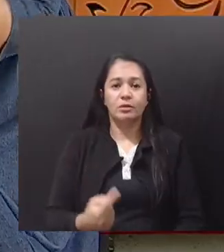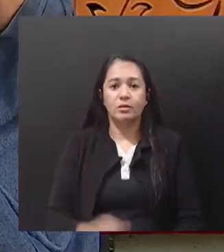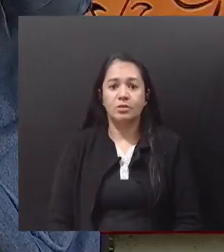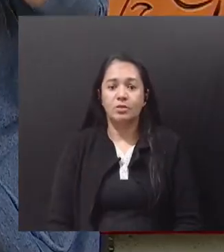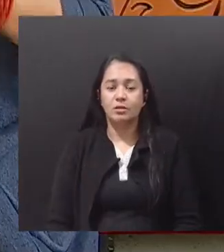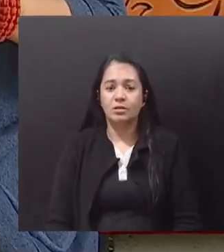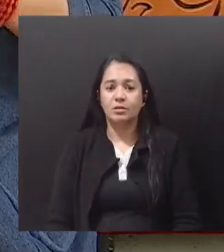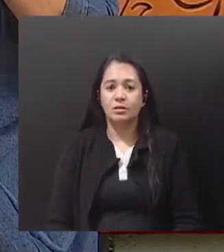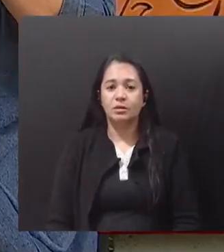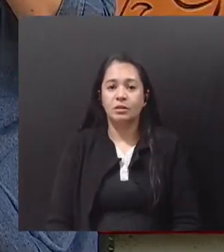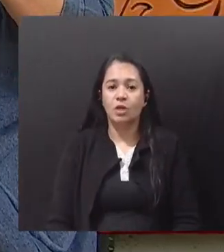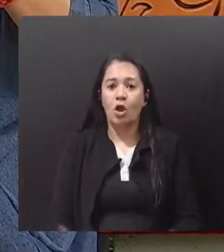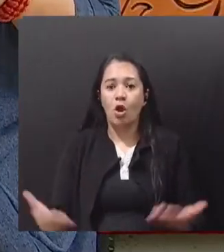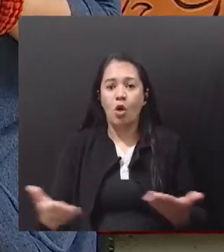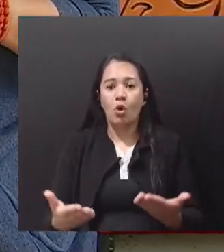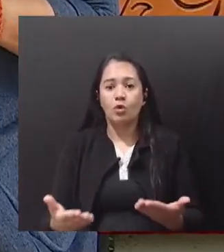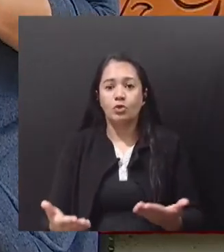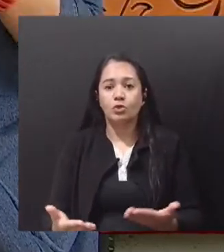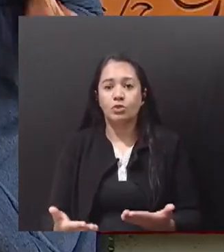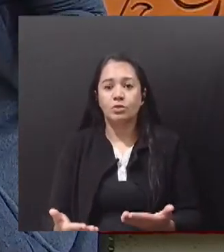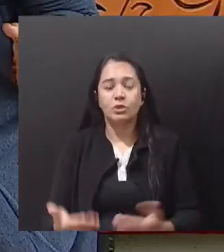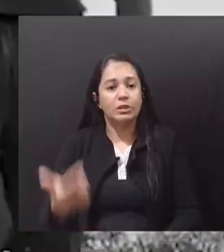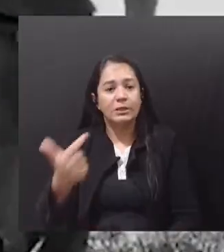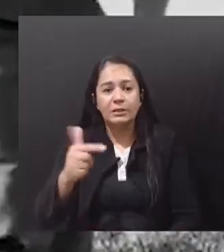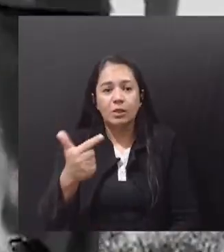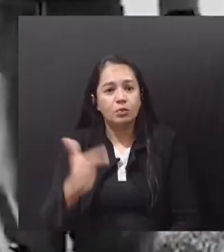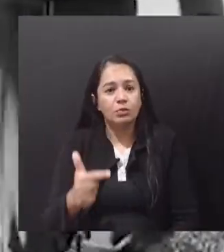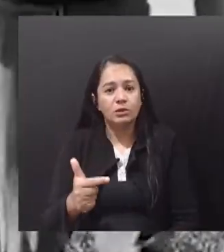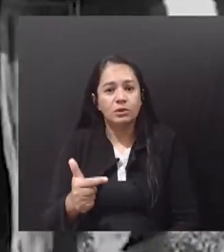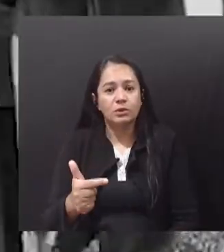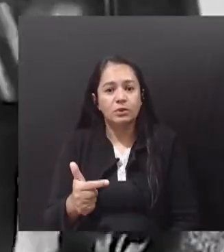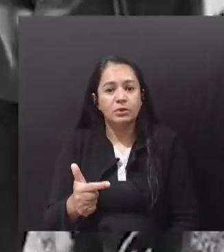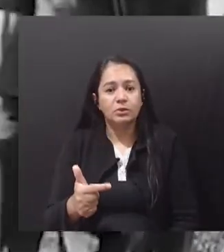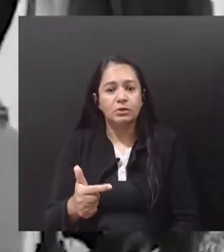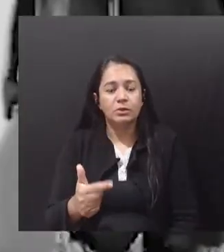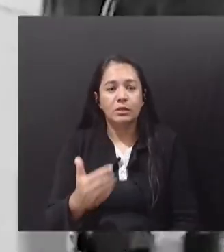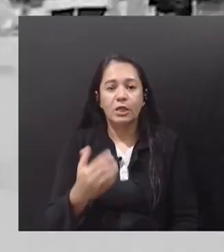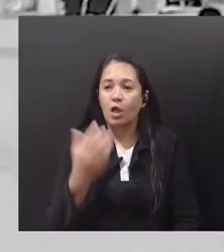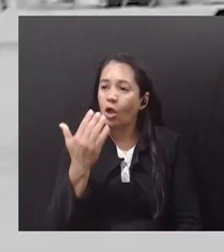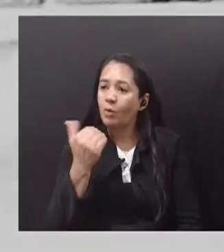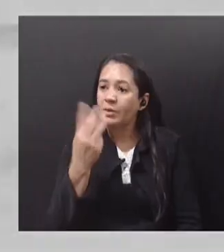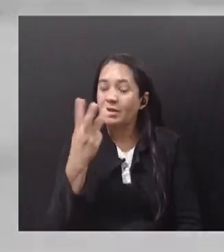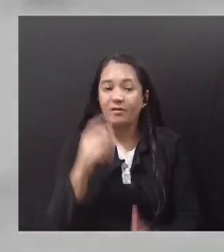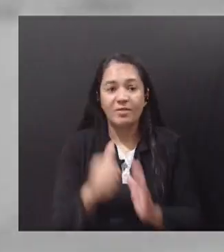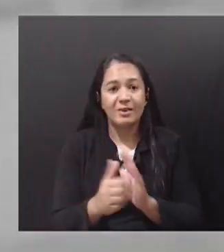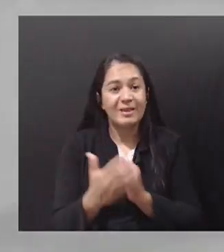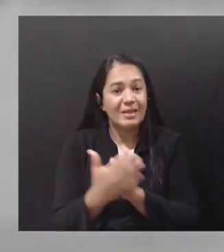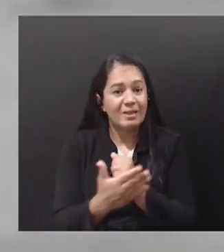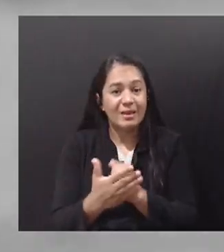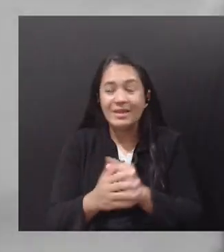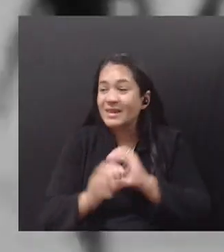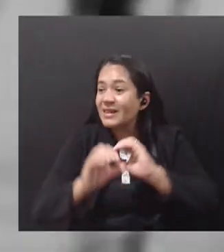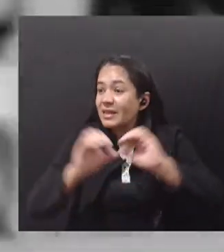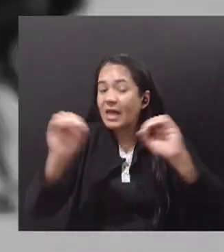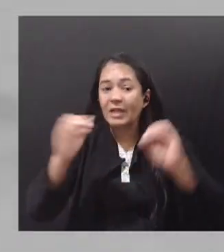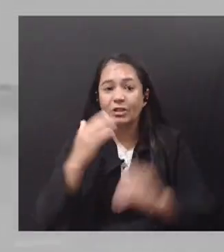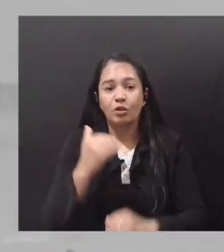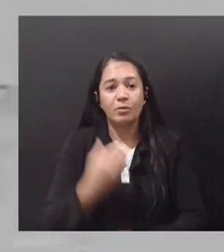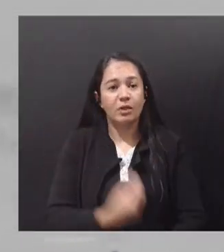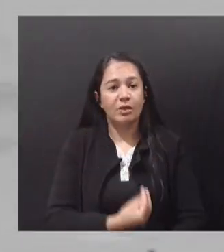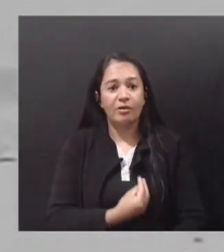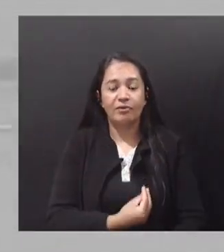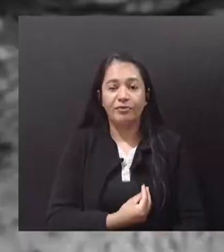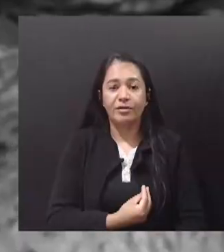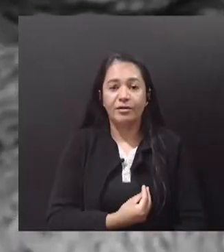têm hoje, a realidade é que eles não têm, por exemplo, as 3 refeições básicas. Não tem nenhuma. Eles estão vivendo há 2, 3 semanas